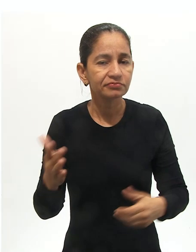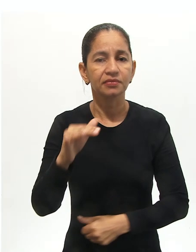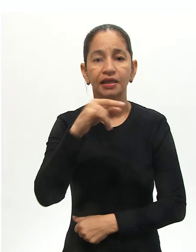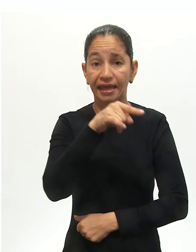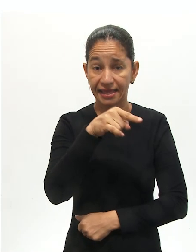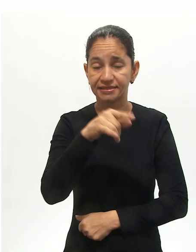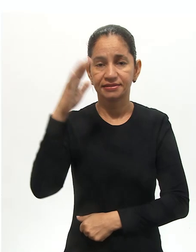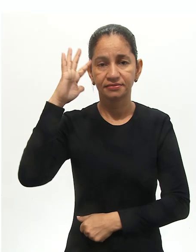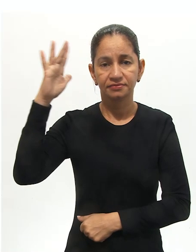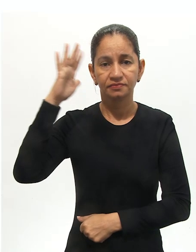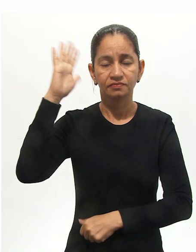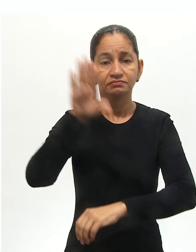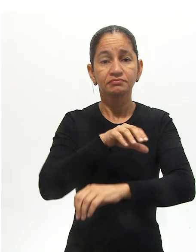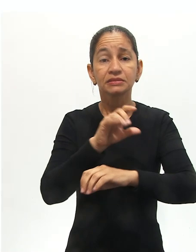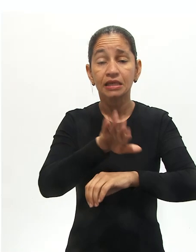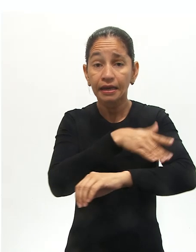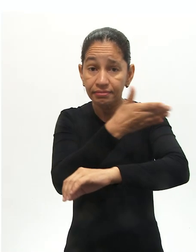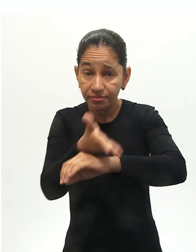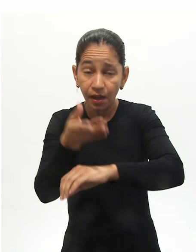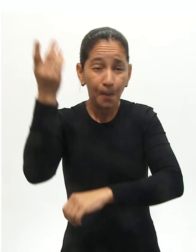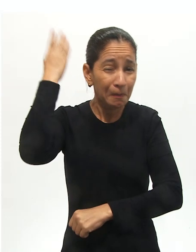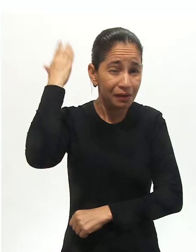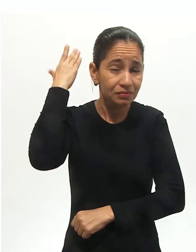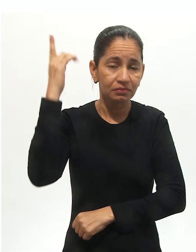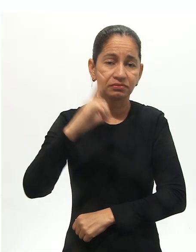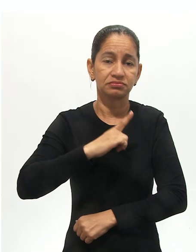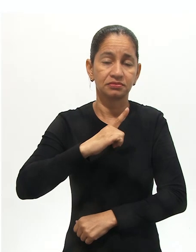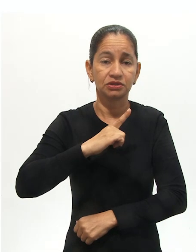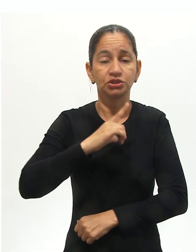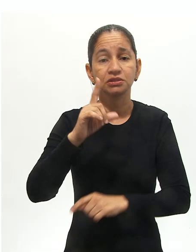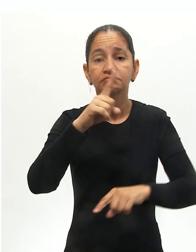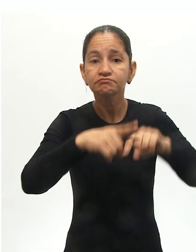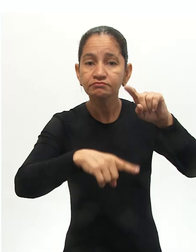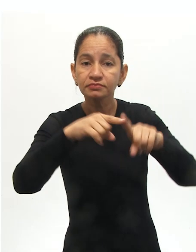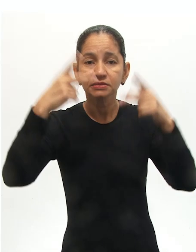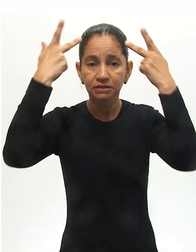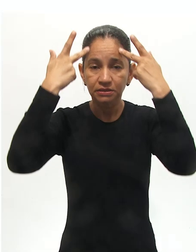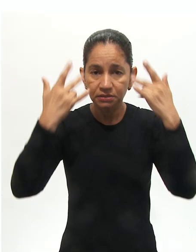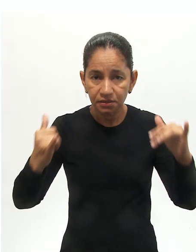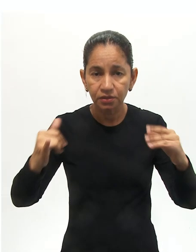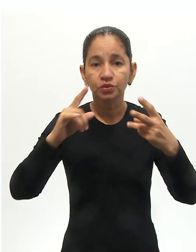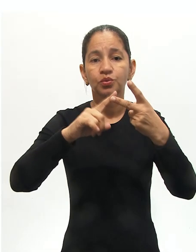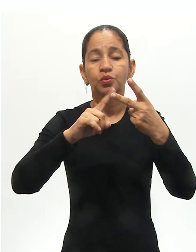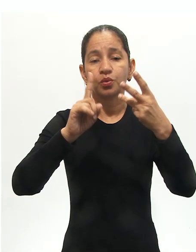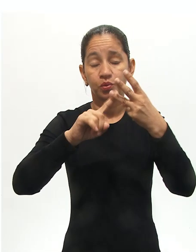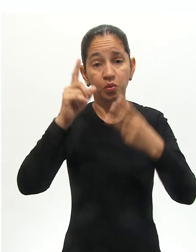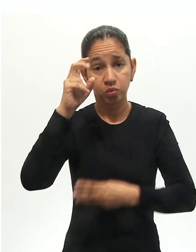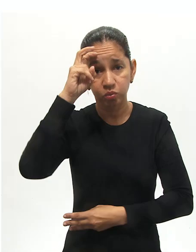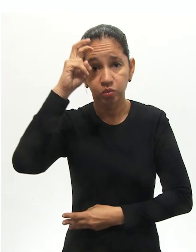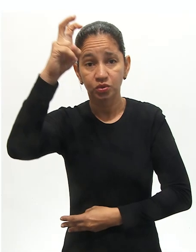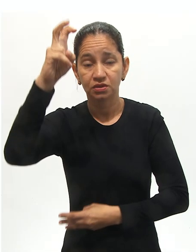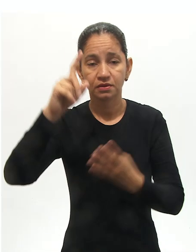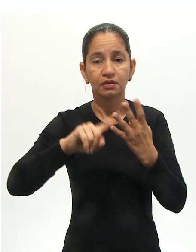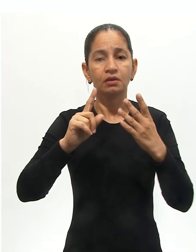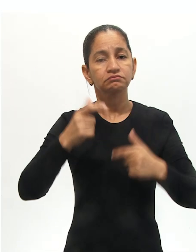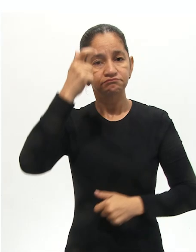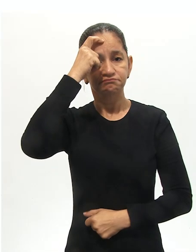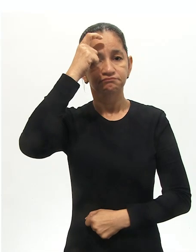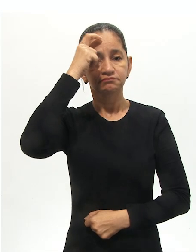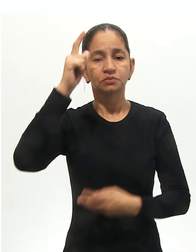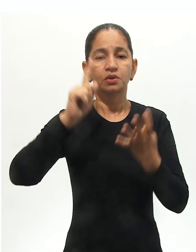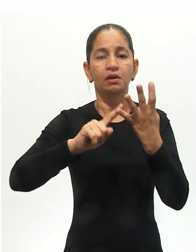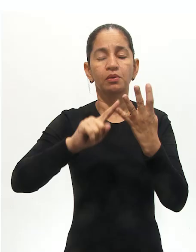da pedagogia integral era integrar os planos físicos, natureza, intelectual, ideias e